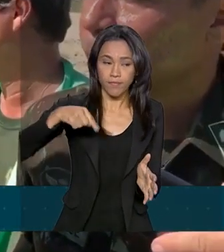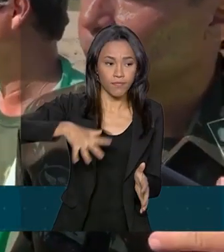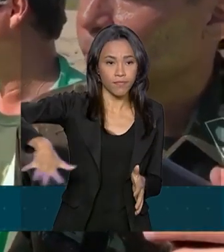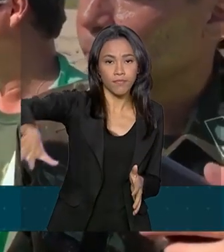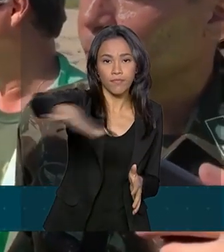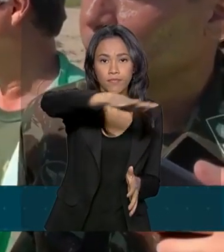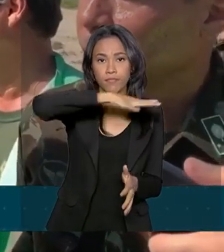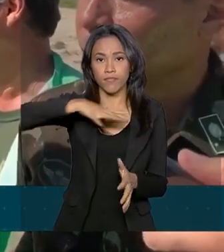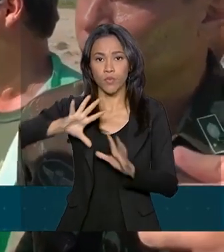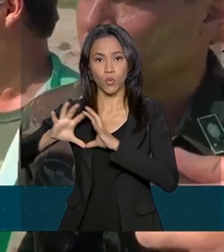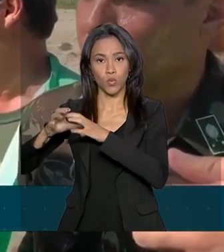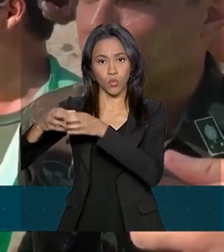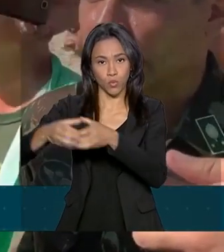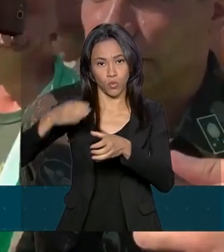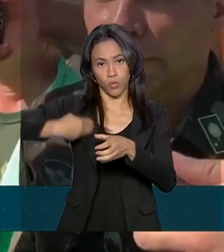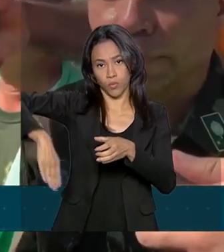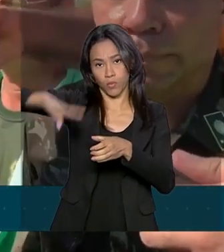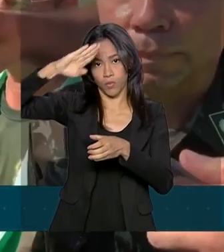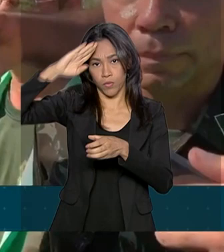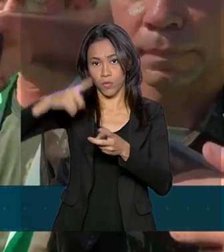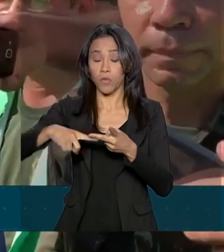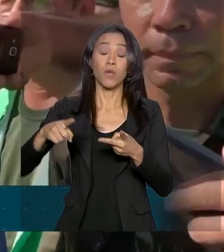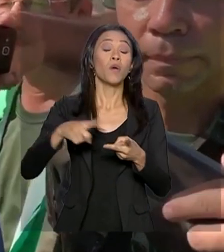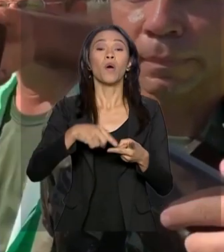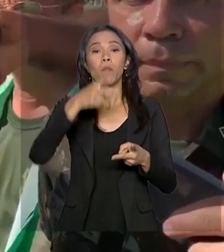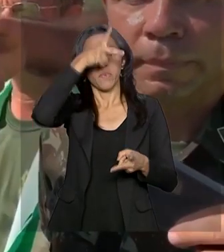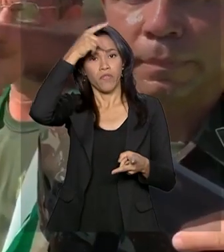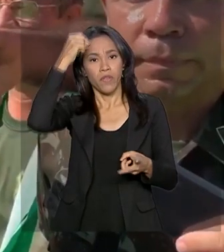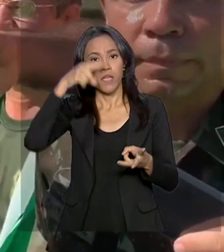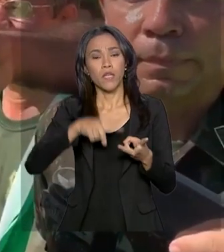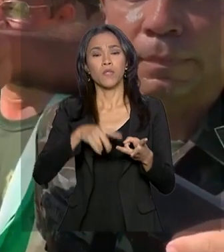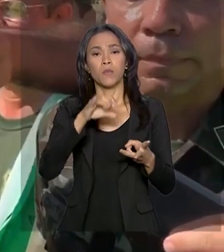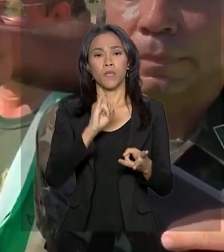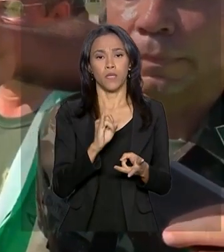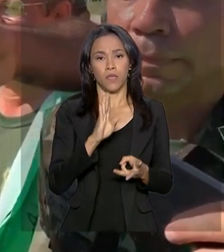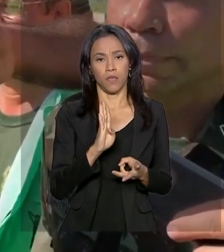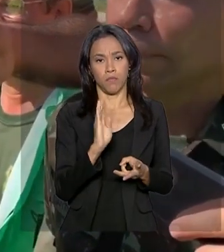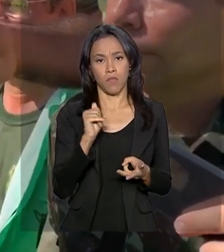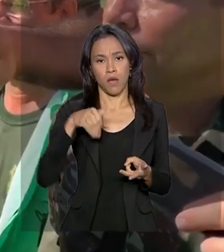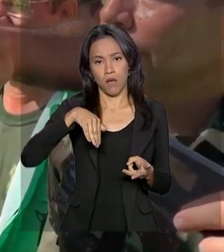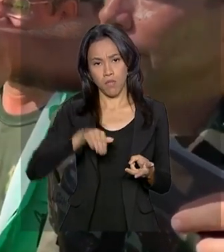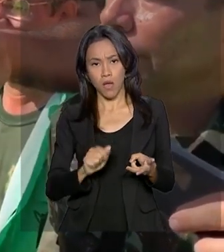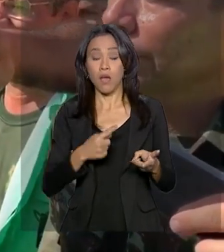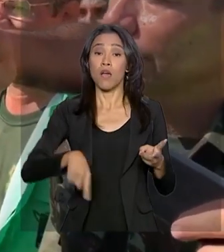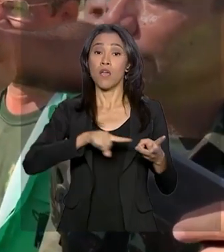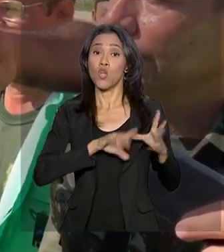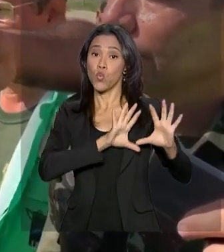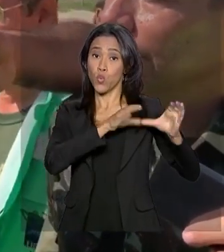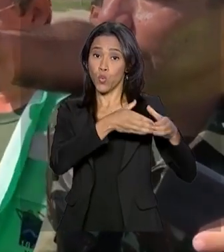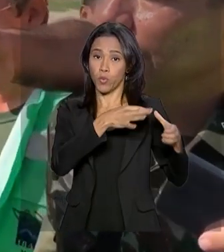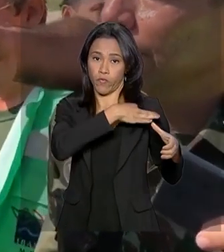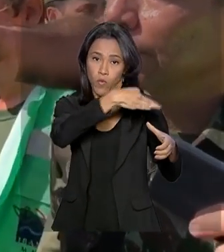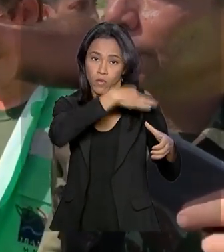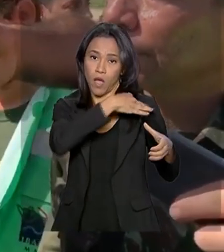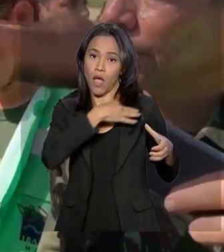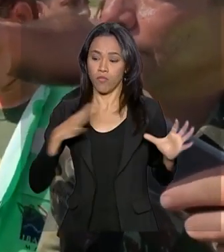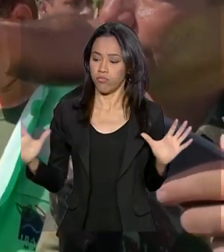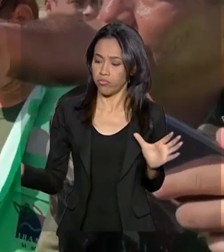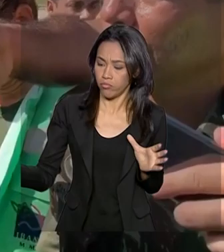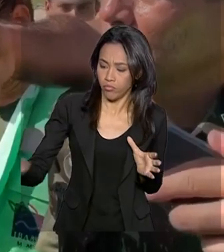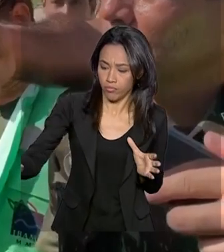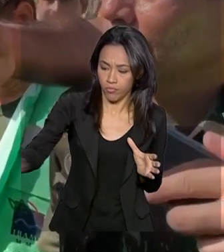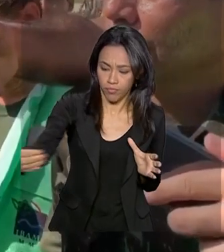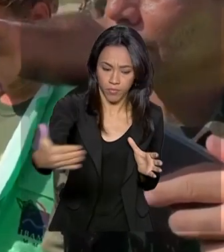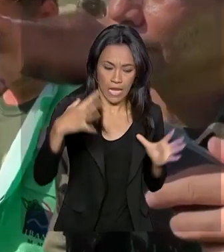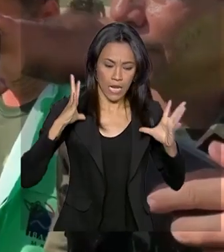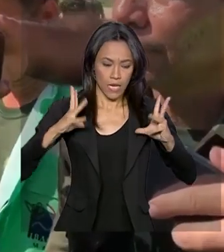as Forças Armadas, prefeito, o IBAMA, uma série de voluntários que fizeram um grande trabalho de recolhimento, todos